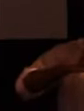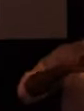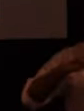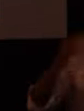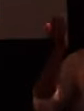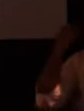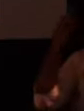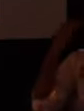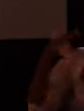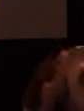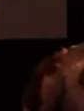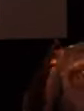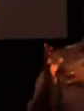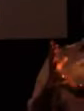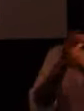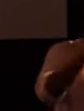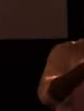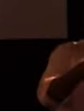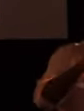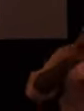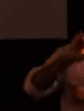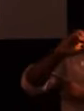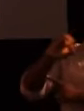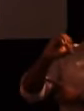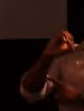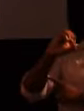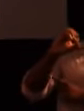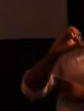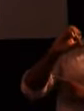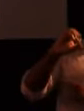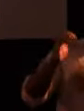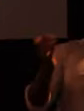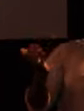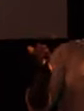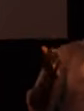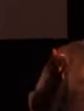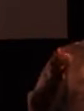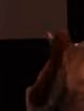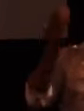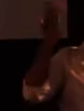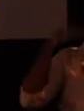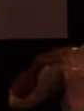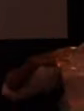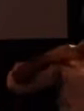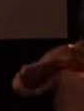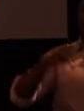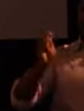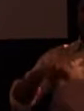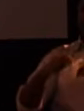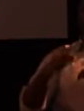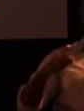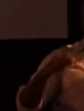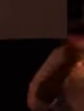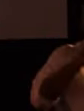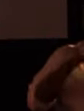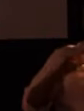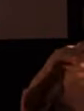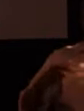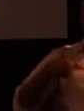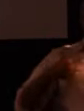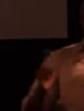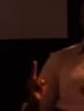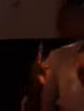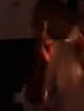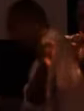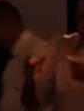para índice de ocupação, ou seja, garagem podia ocupar 100% da área do terreno, mas